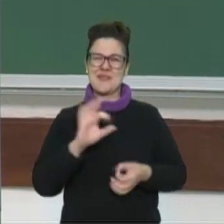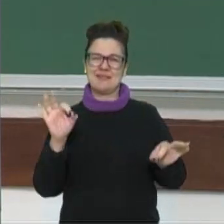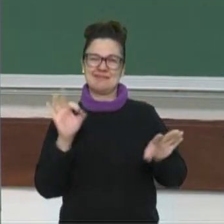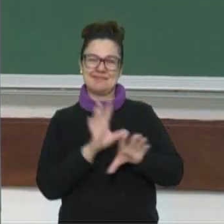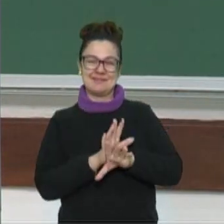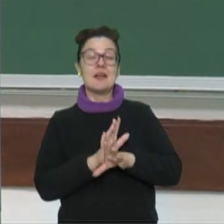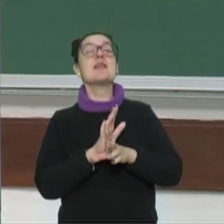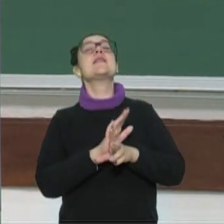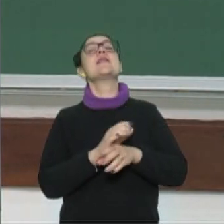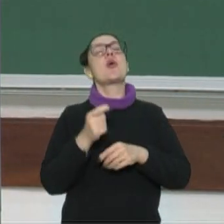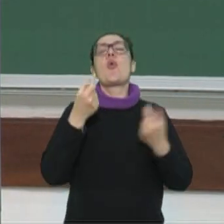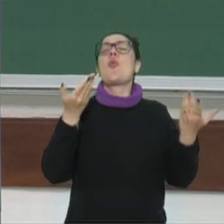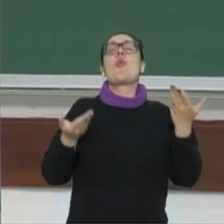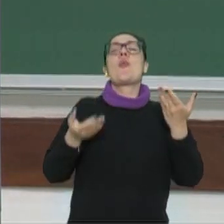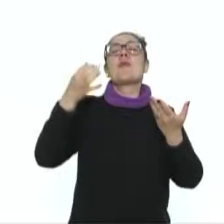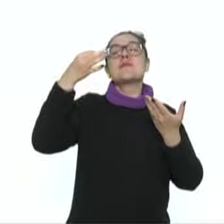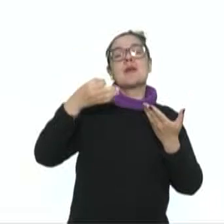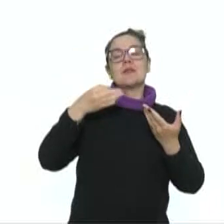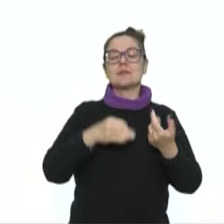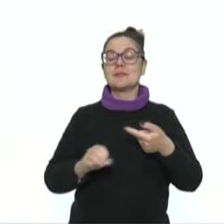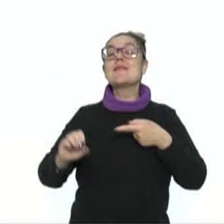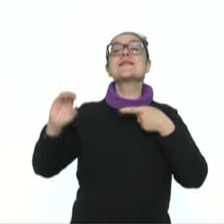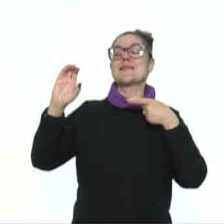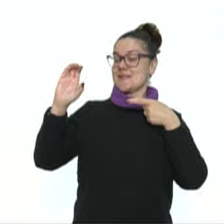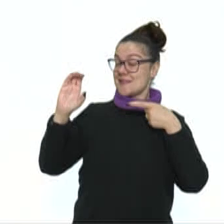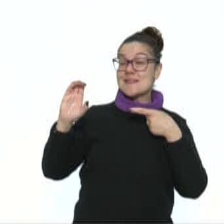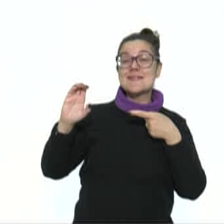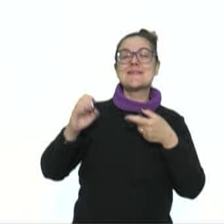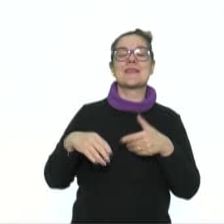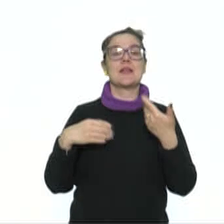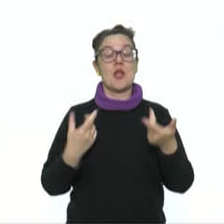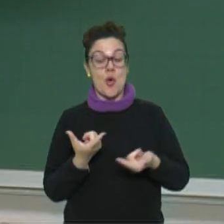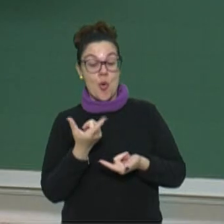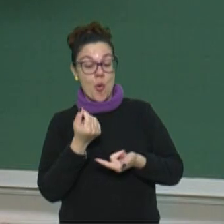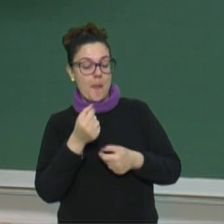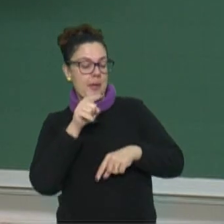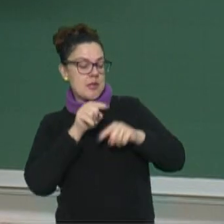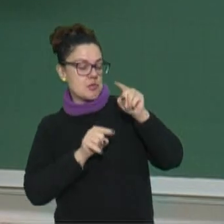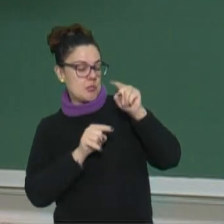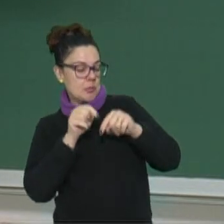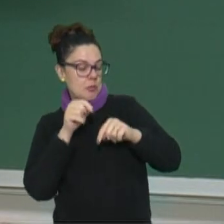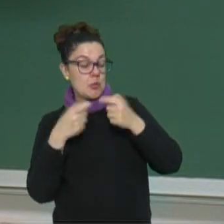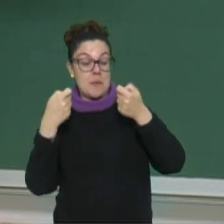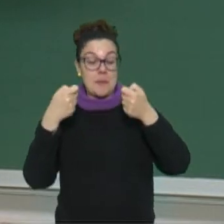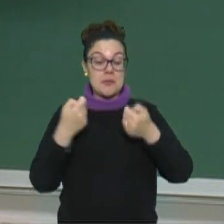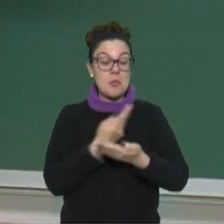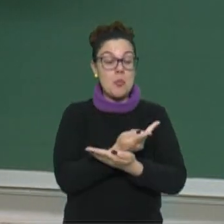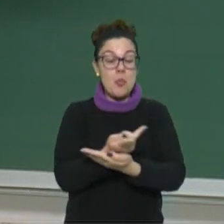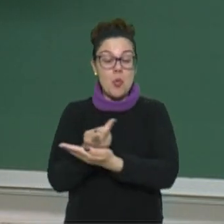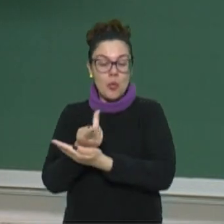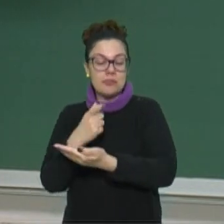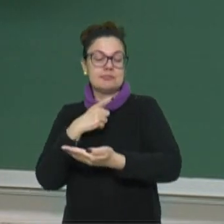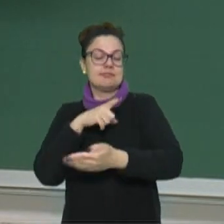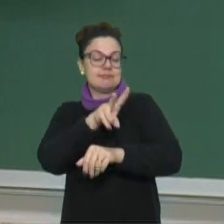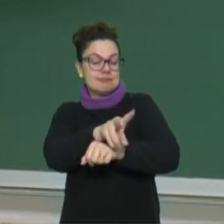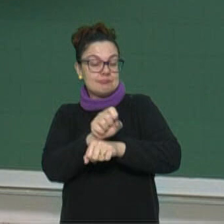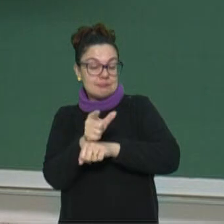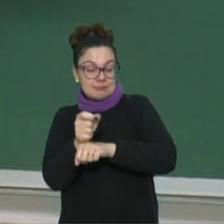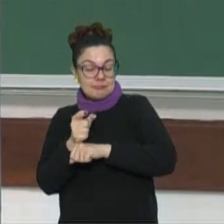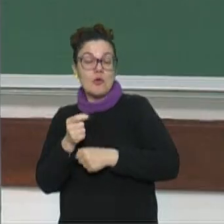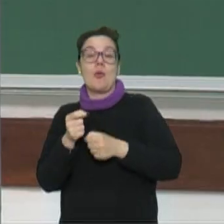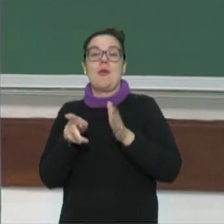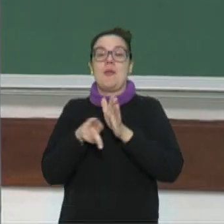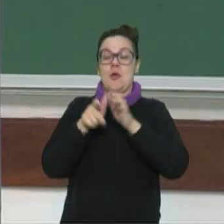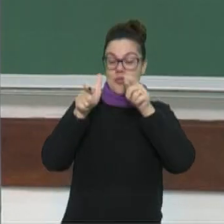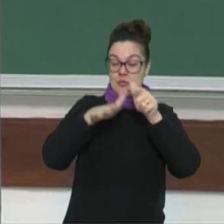Respondido, a alternativa correta dessa questão é a letra C. O preço de um produto depende da sua oferta e procura no mercado. E gostaria